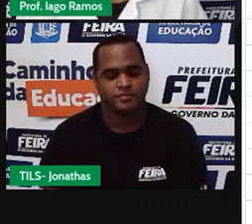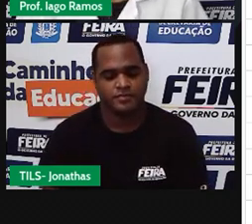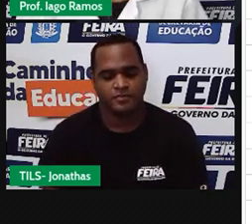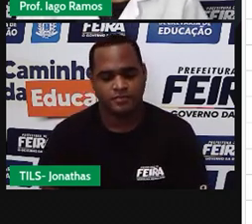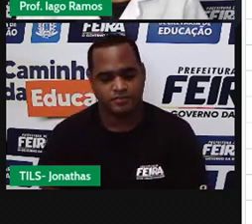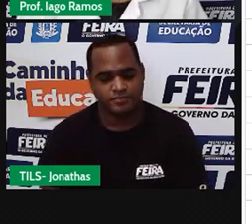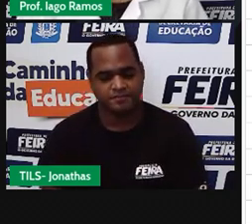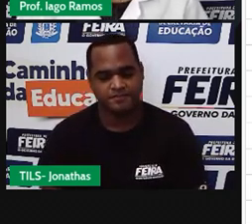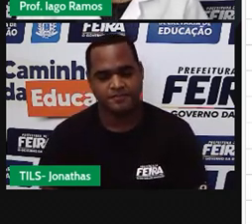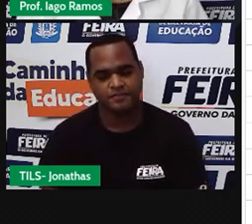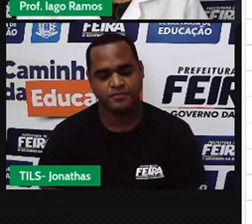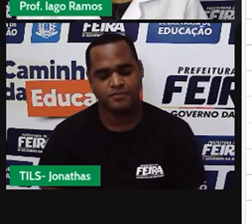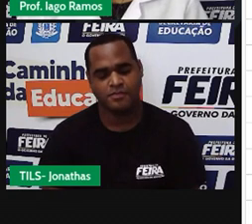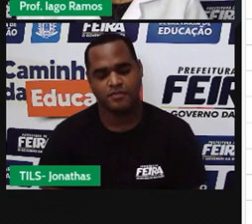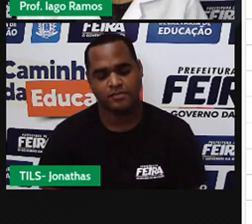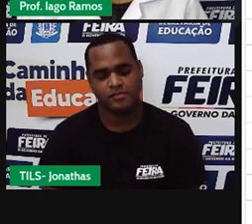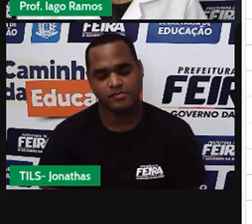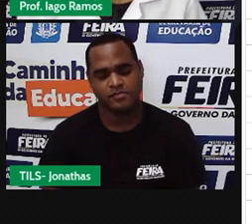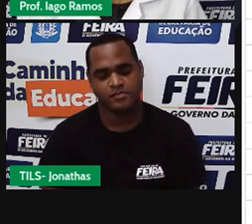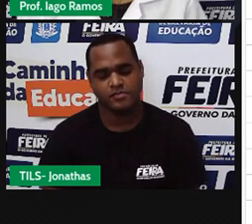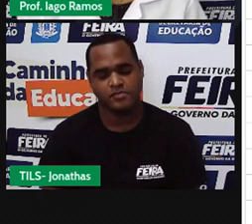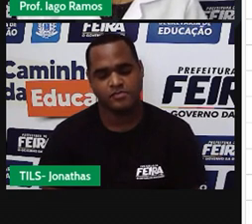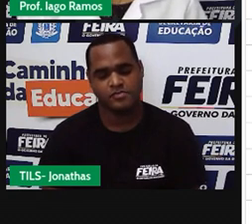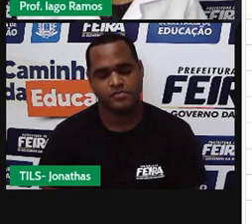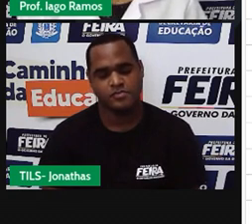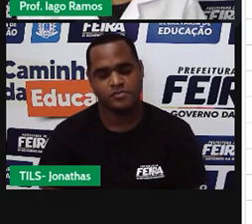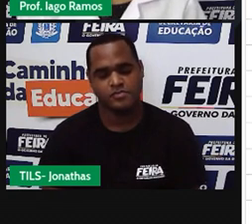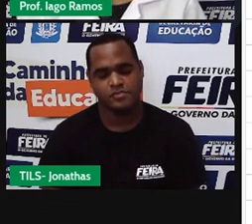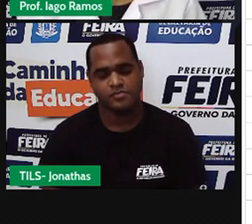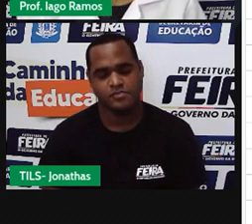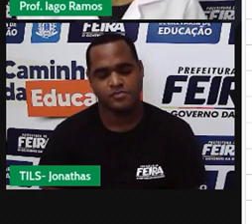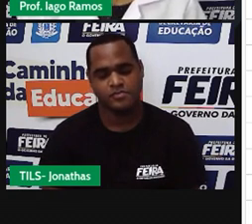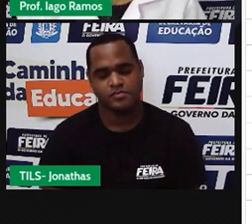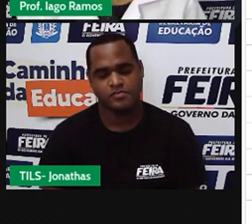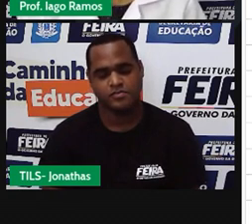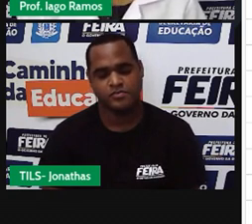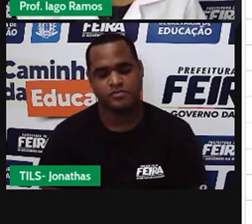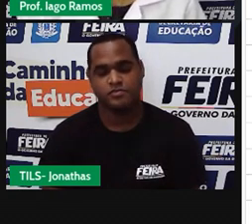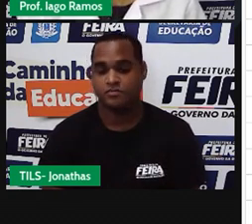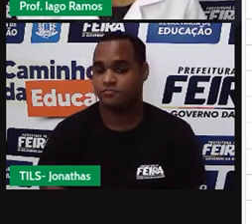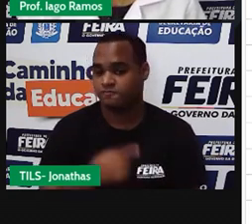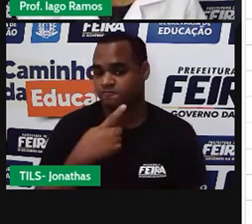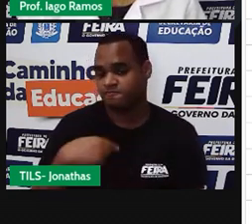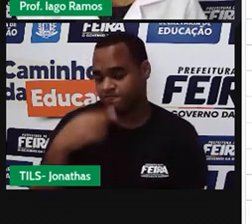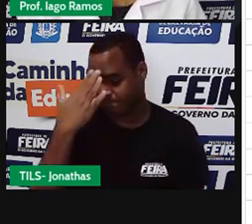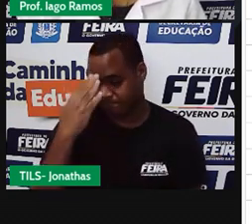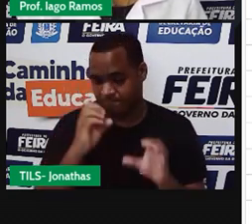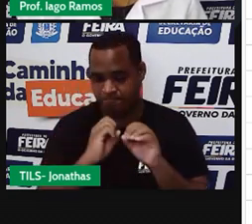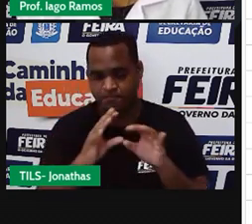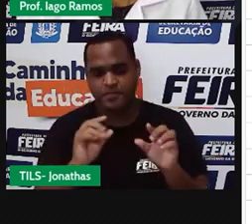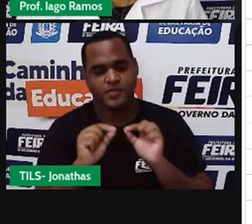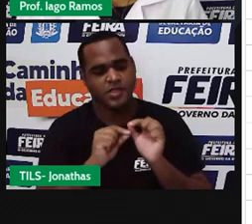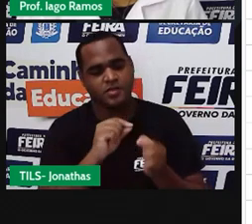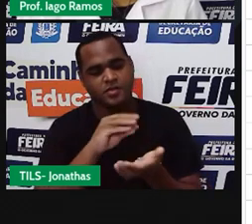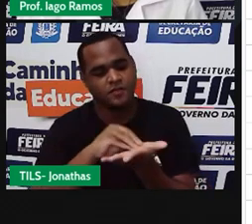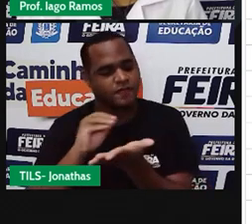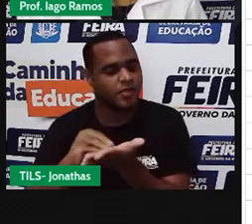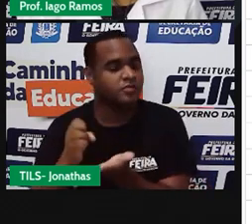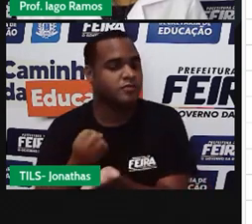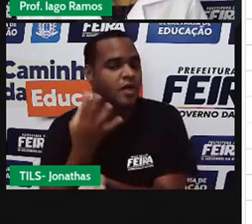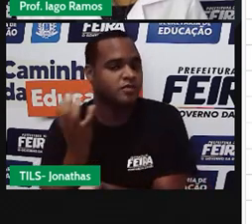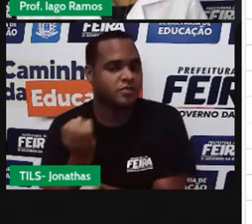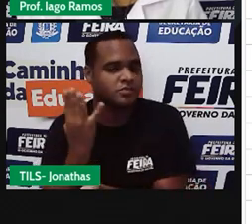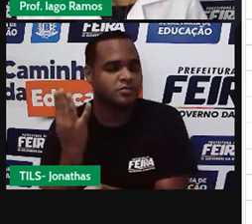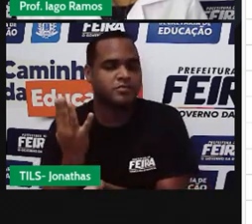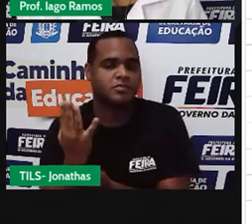Bom vamos lá deixa eu fazer isso para você entender mesmo quanto é que tá faltando ali vou